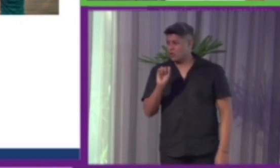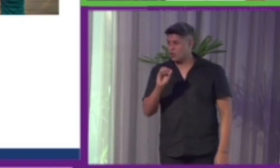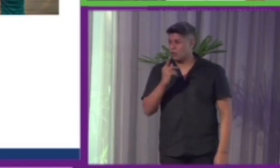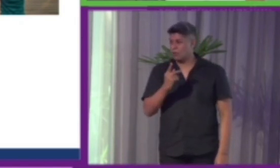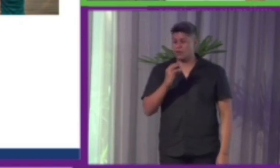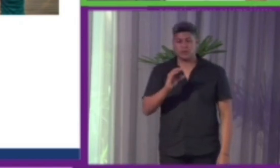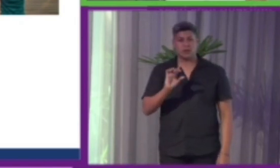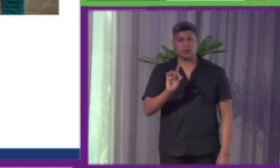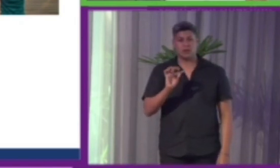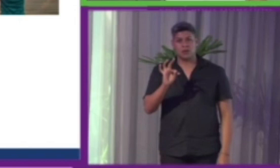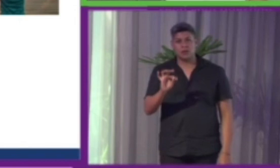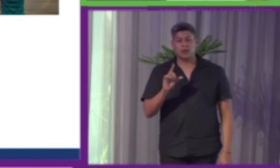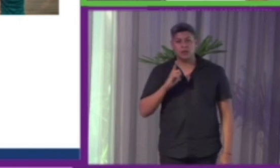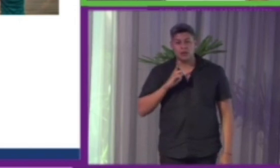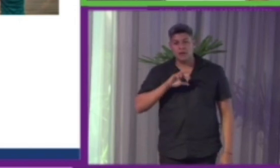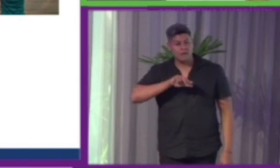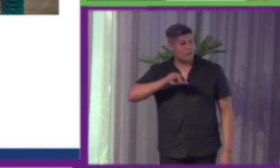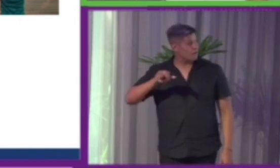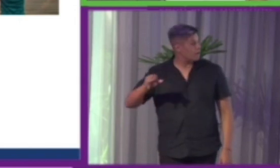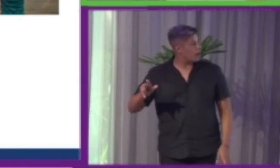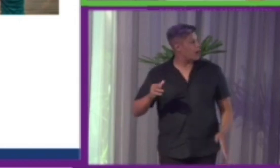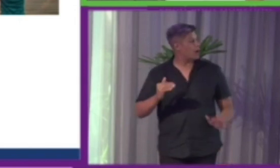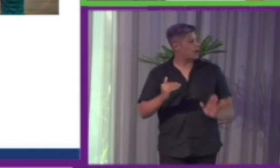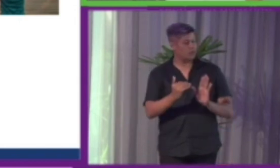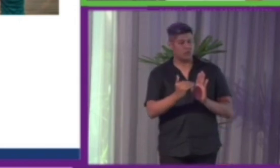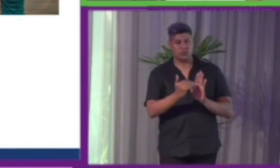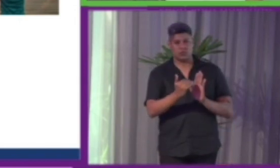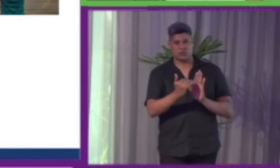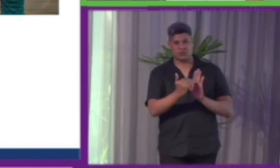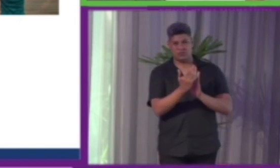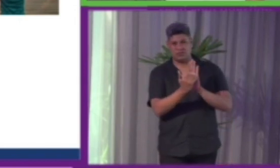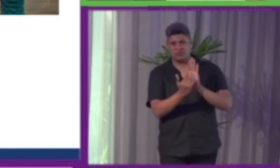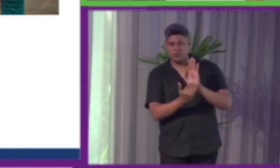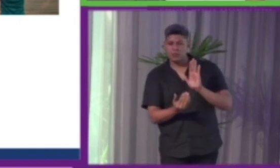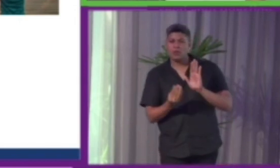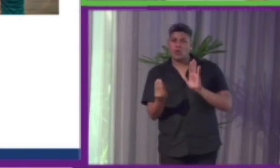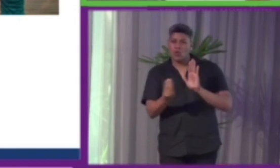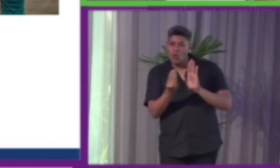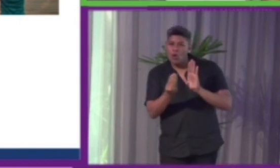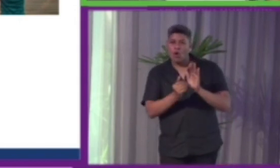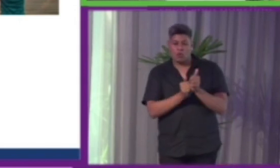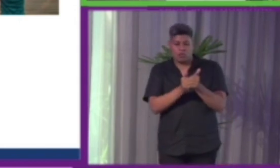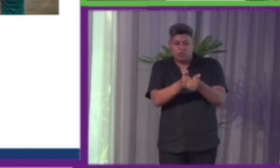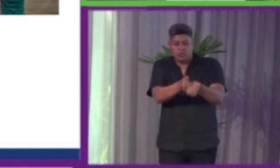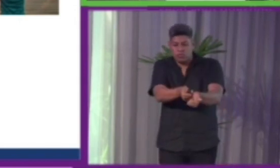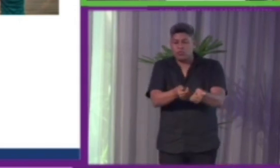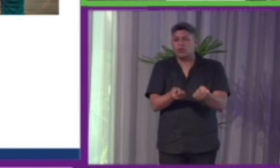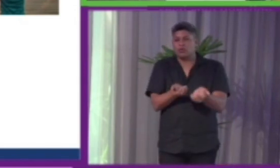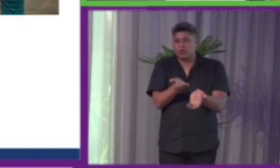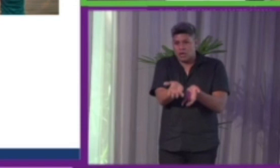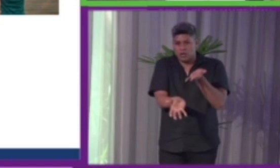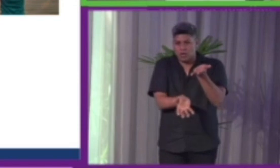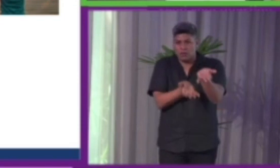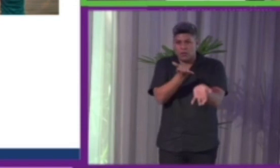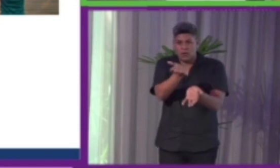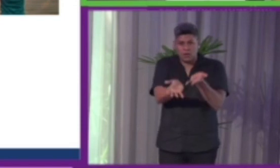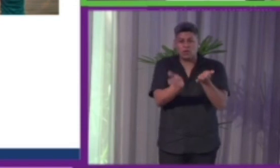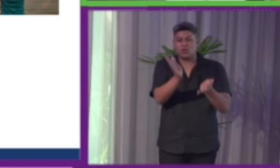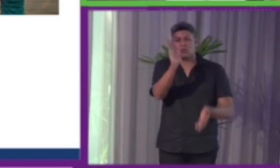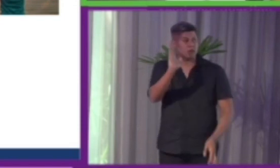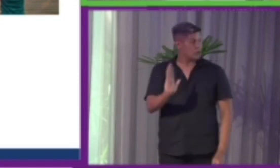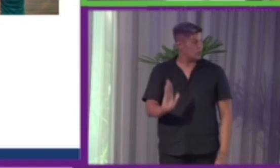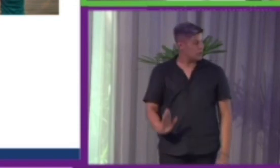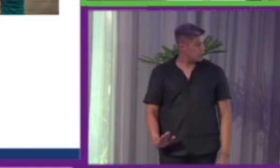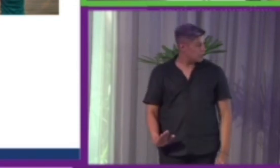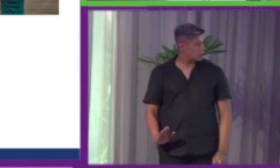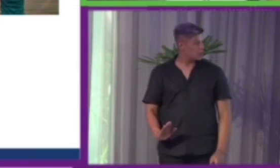ele praticamente tem vários pedaços inteiros da diretriz guiando como deveria ser o tratamento no nosso universo brasileiro.